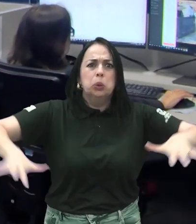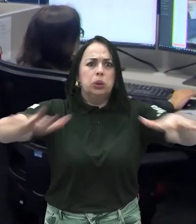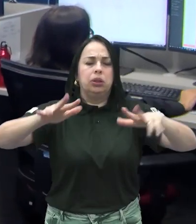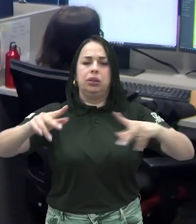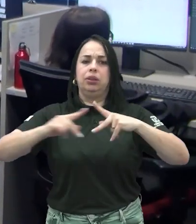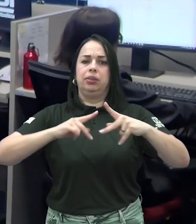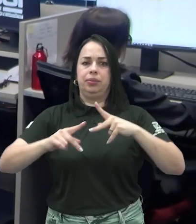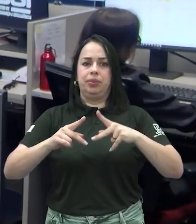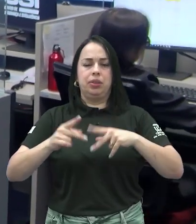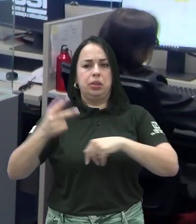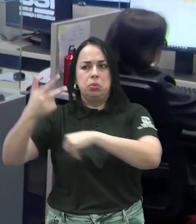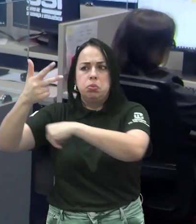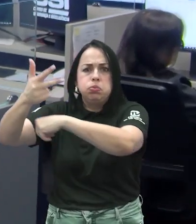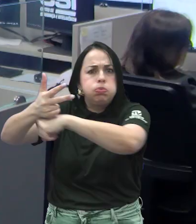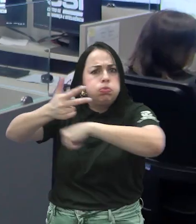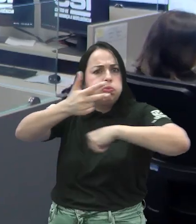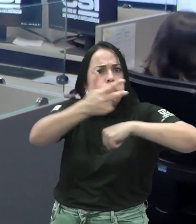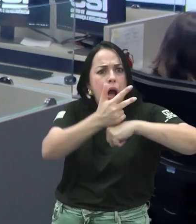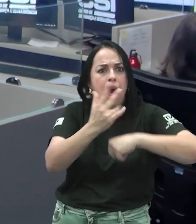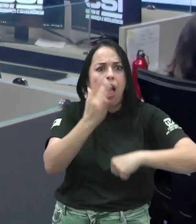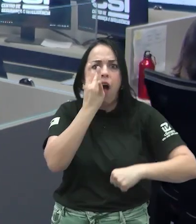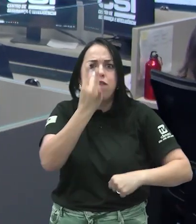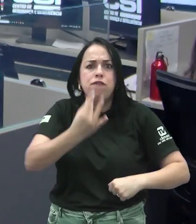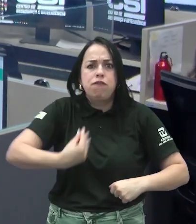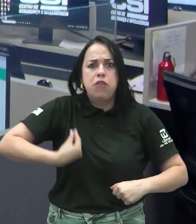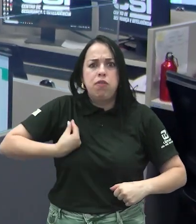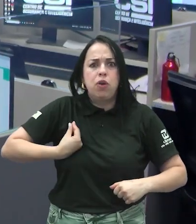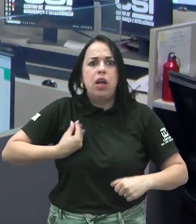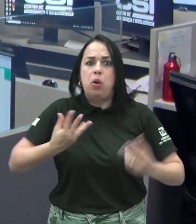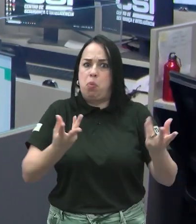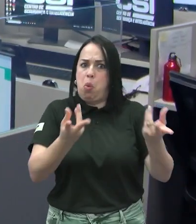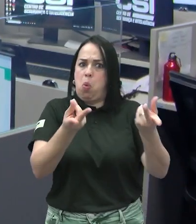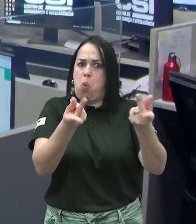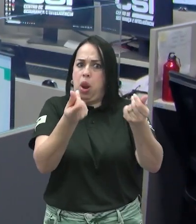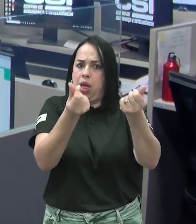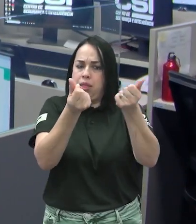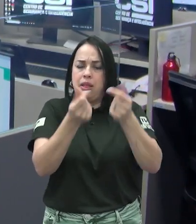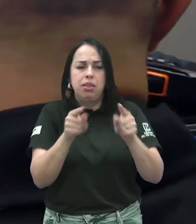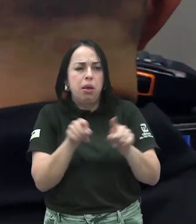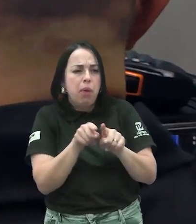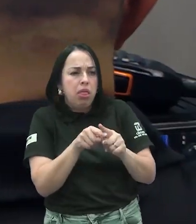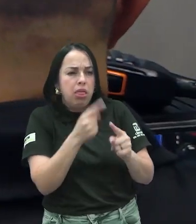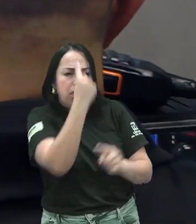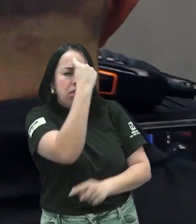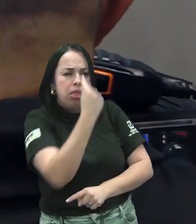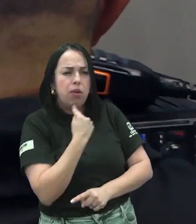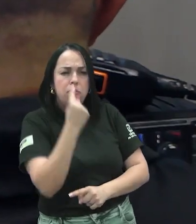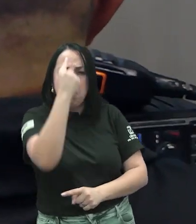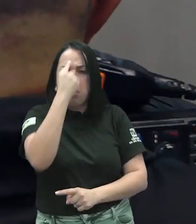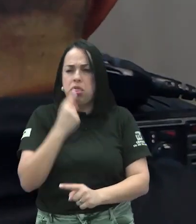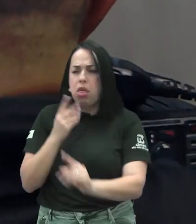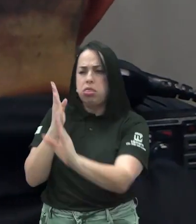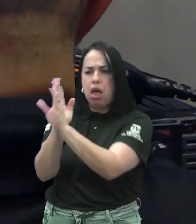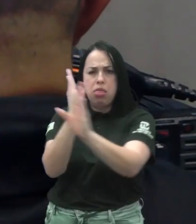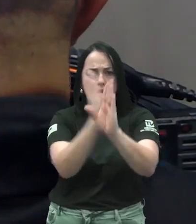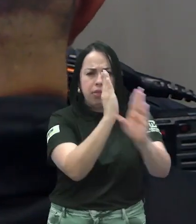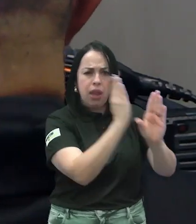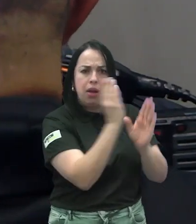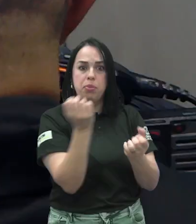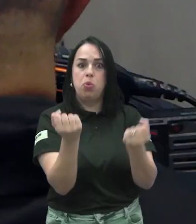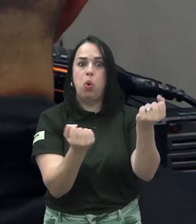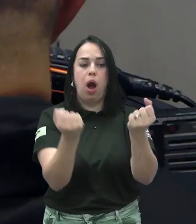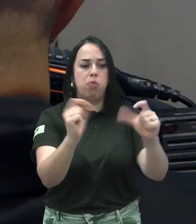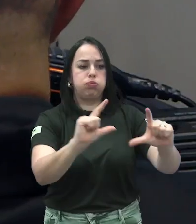de todas as regiões da cidade. As câmeras registram imagens em alta definição. Permitem o reconhecimento facial